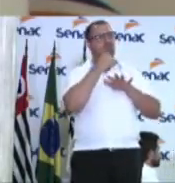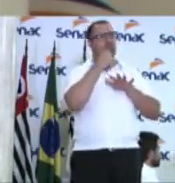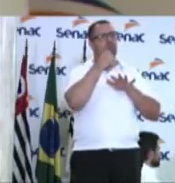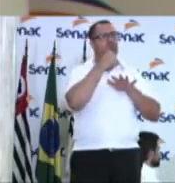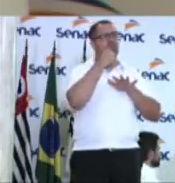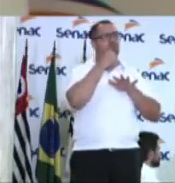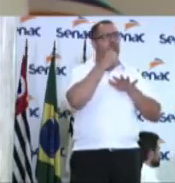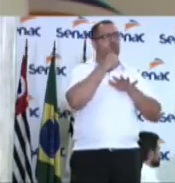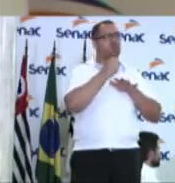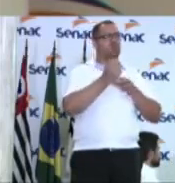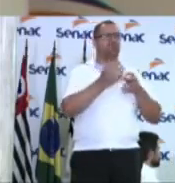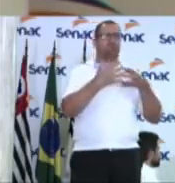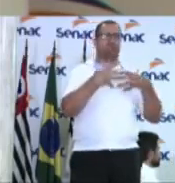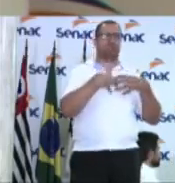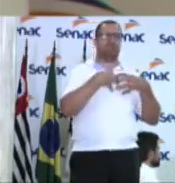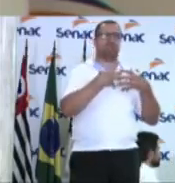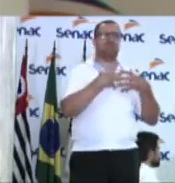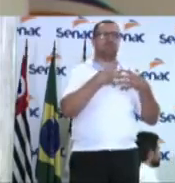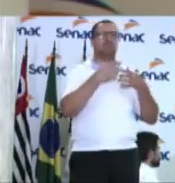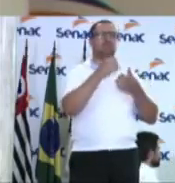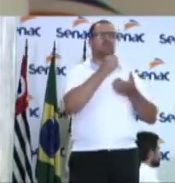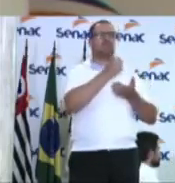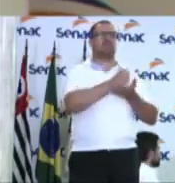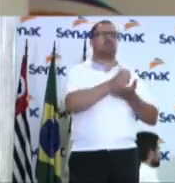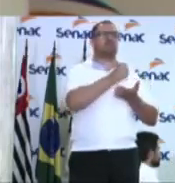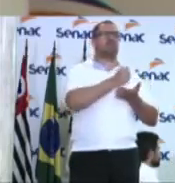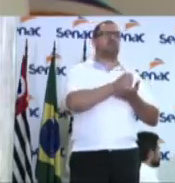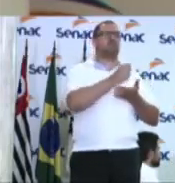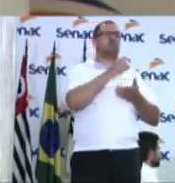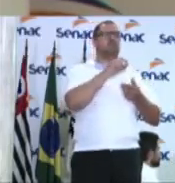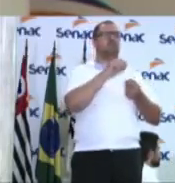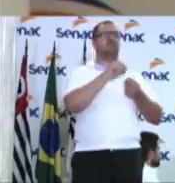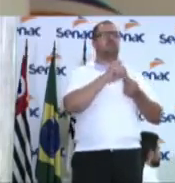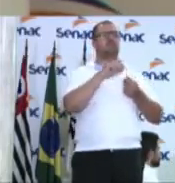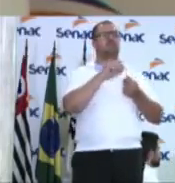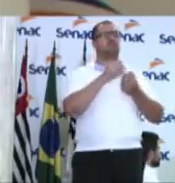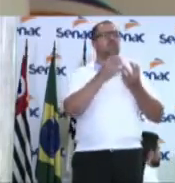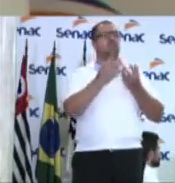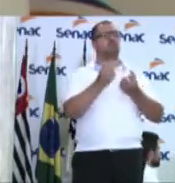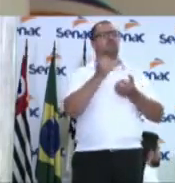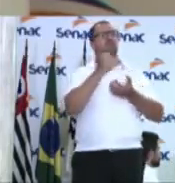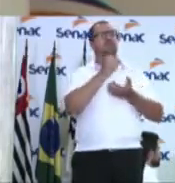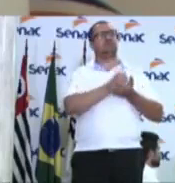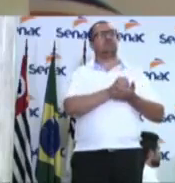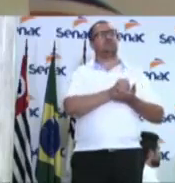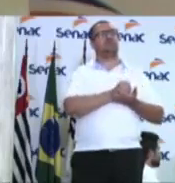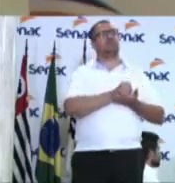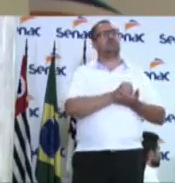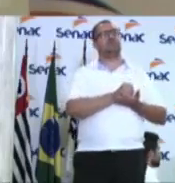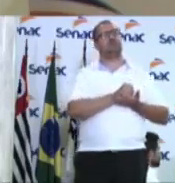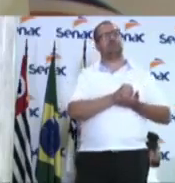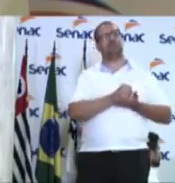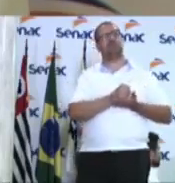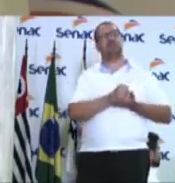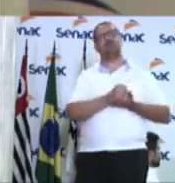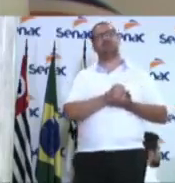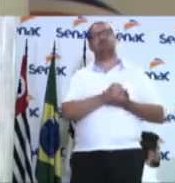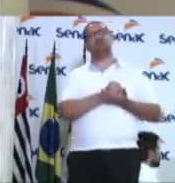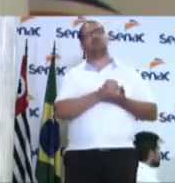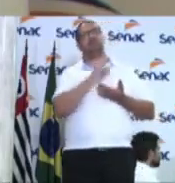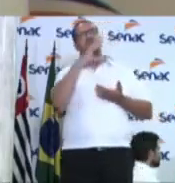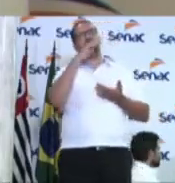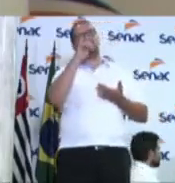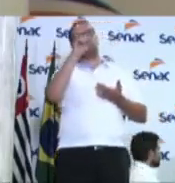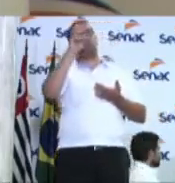caladas. E a marca, no momento que ela assume, tipo, a gente vai refazer, eles fizeram um case para esse ano